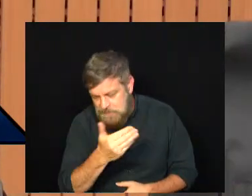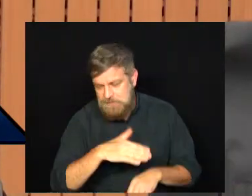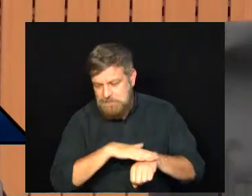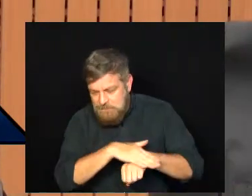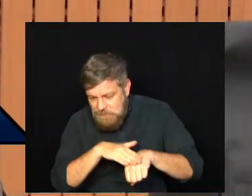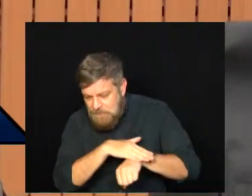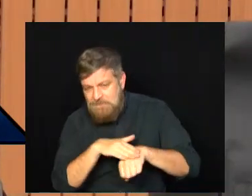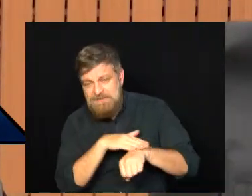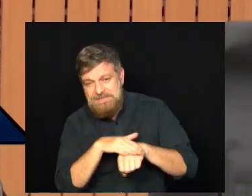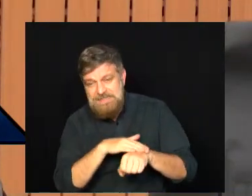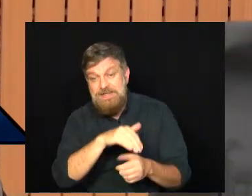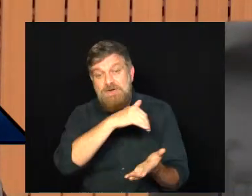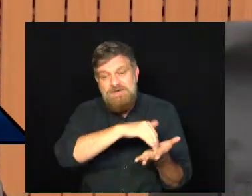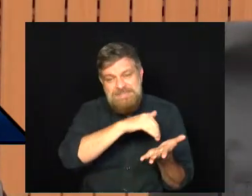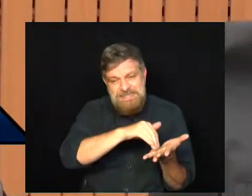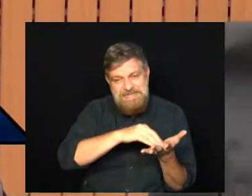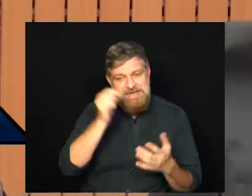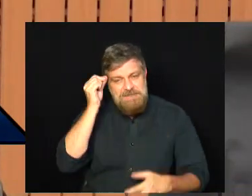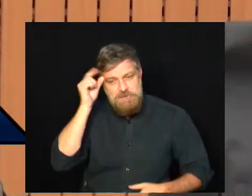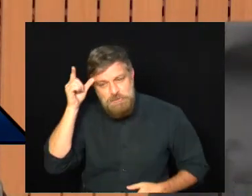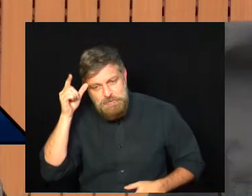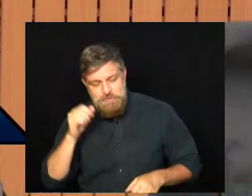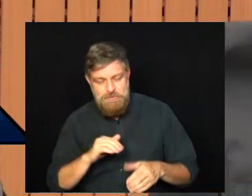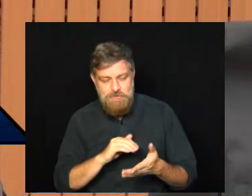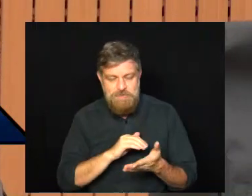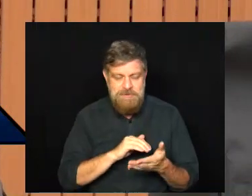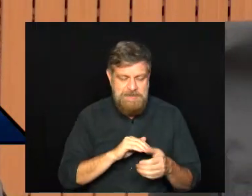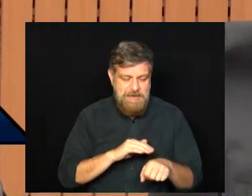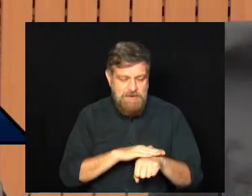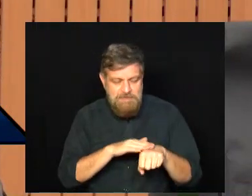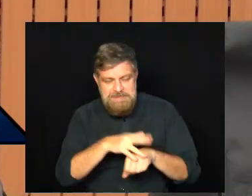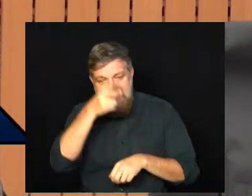com secretários, com prefeitos sobre